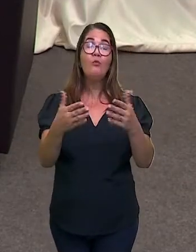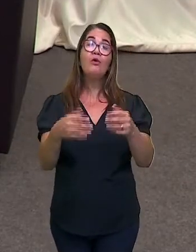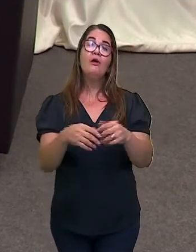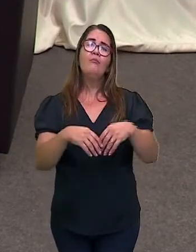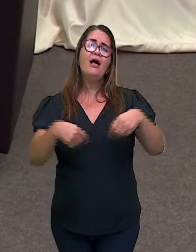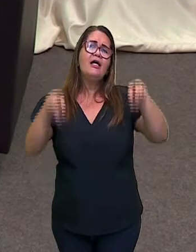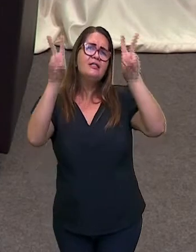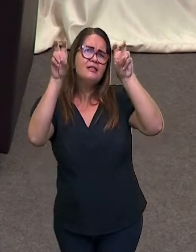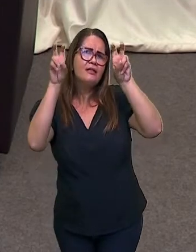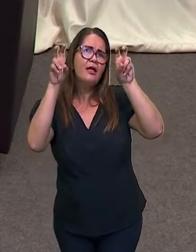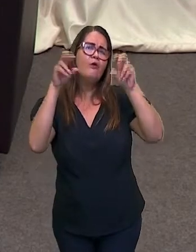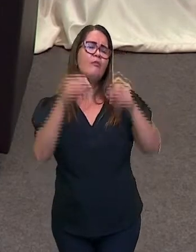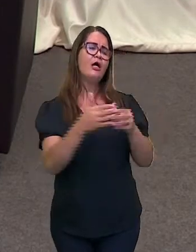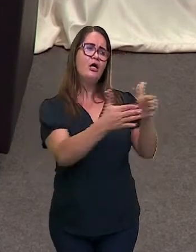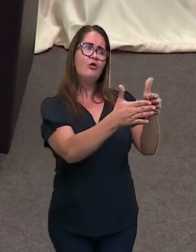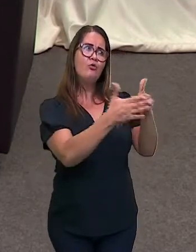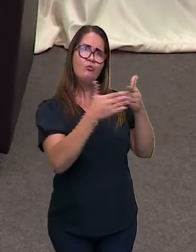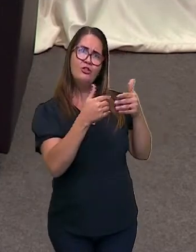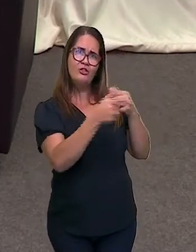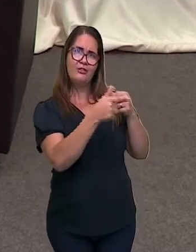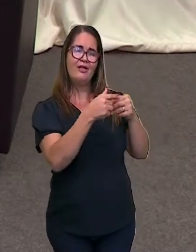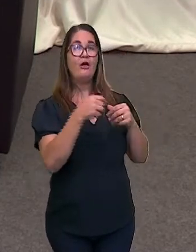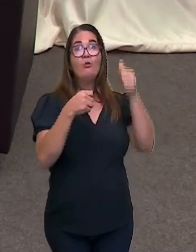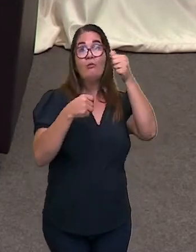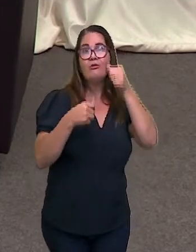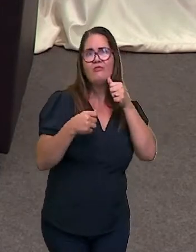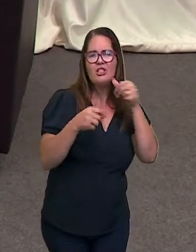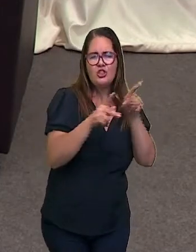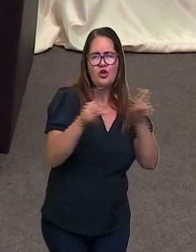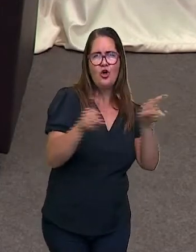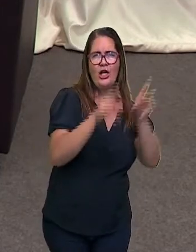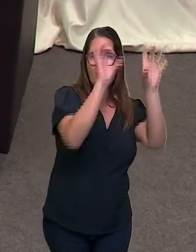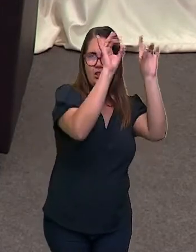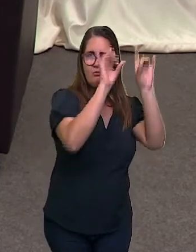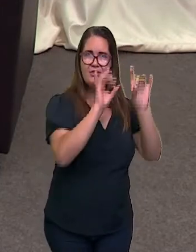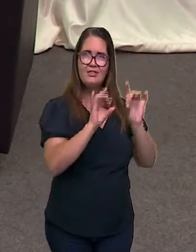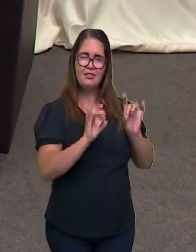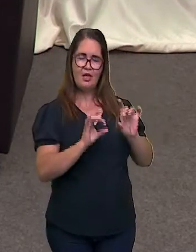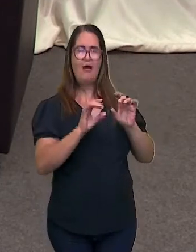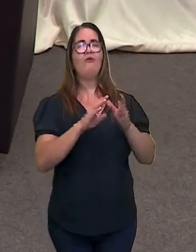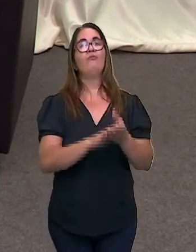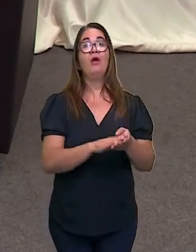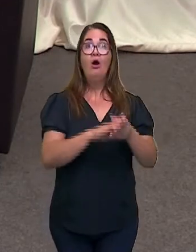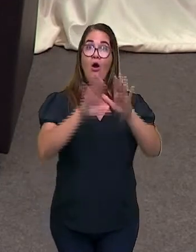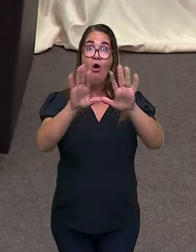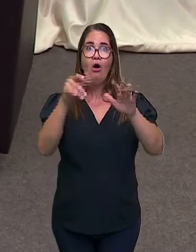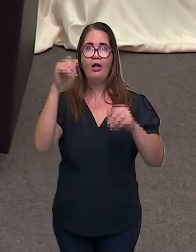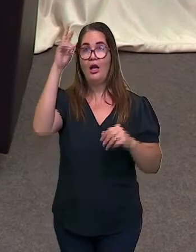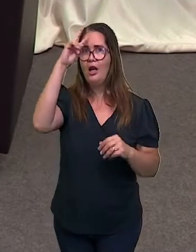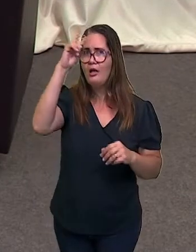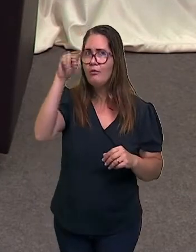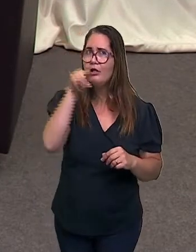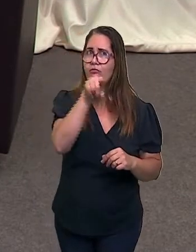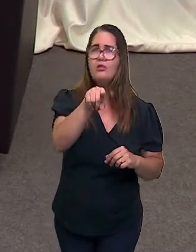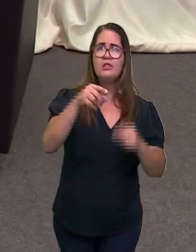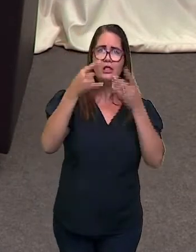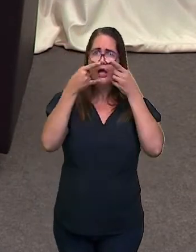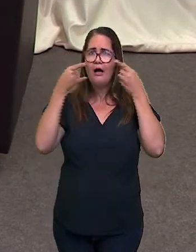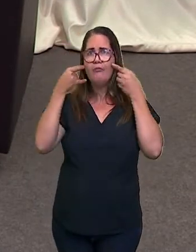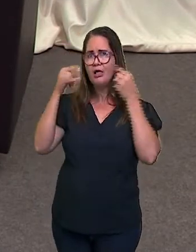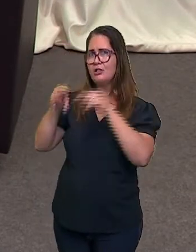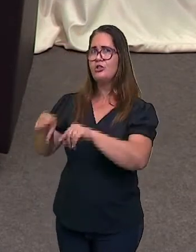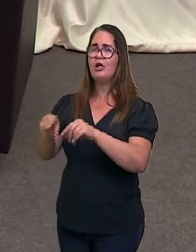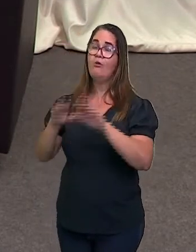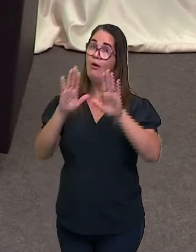uma pessoa muito especial para estar conosco. Lembrando que nós não estamos de máscara, mas cumprindo sim todos os protocolos